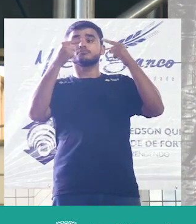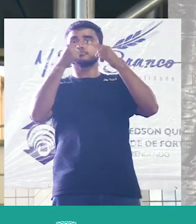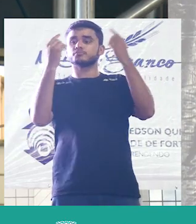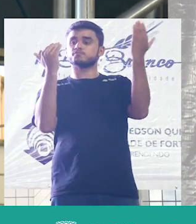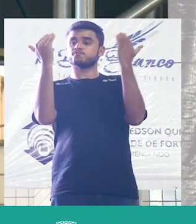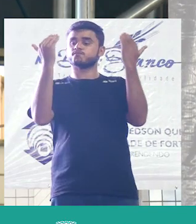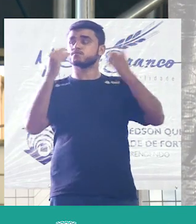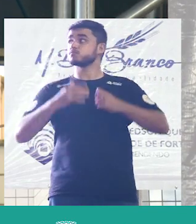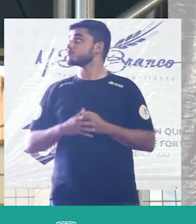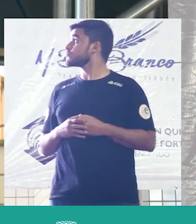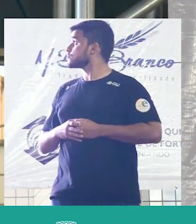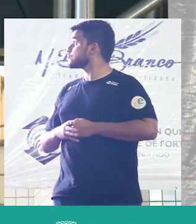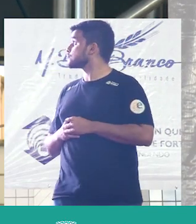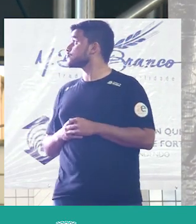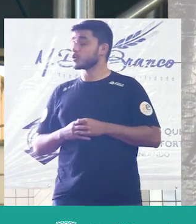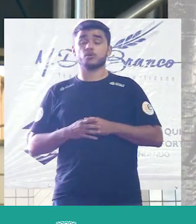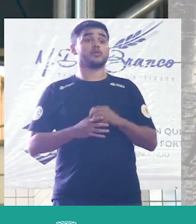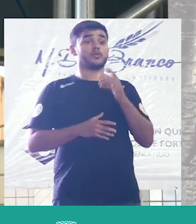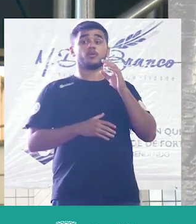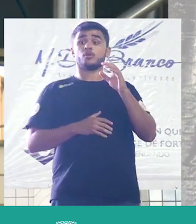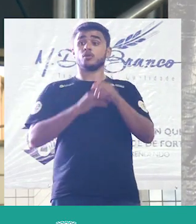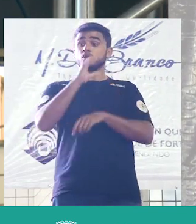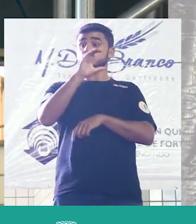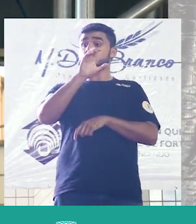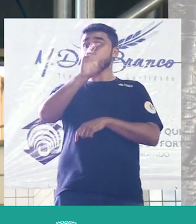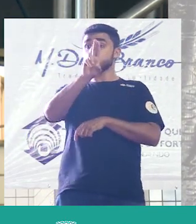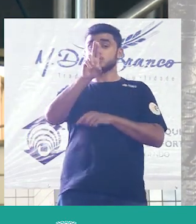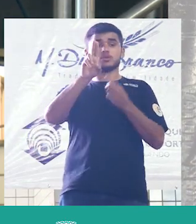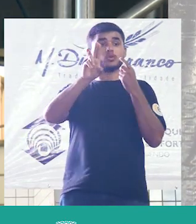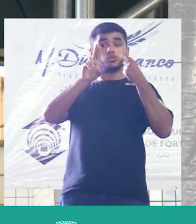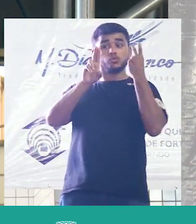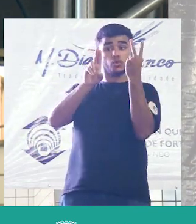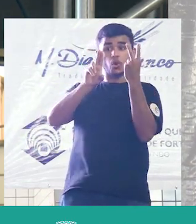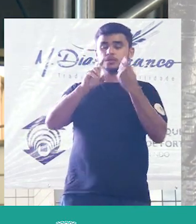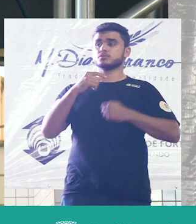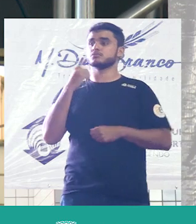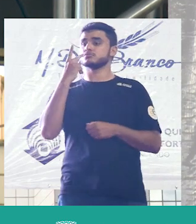elas, que era de 2 para 1. Essa proporção é dada em mol.